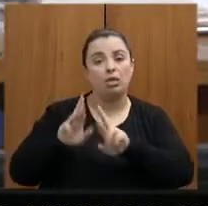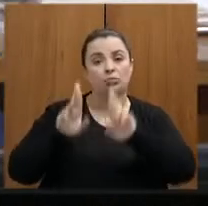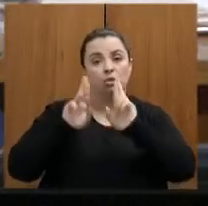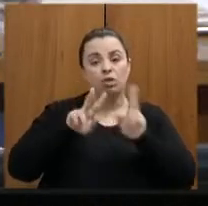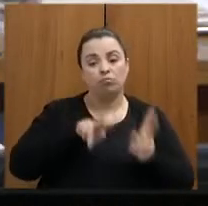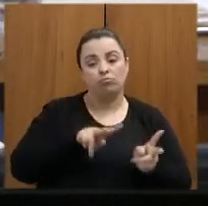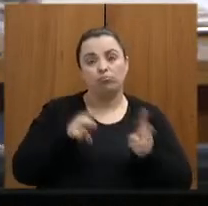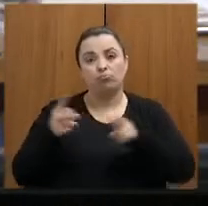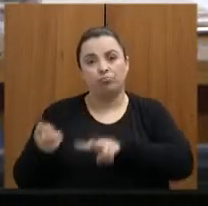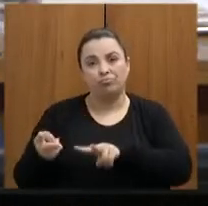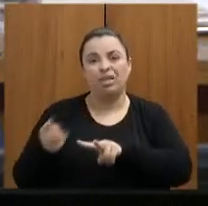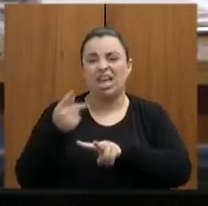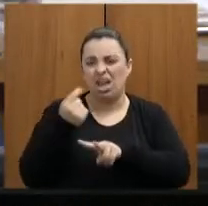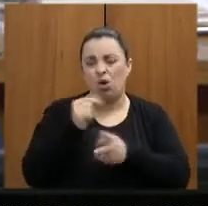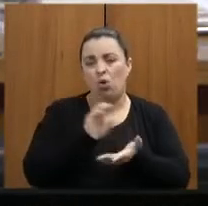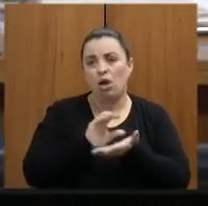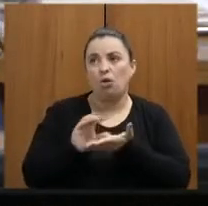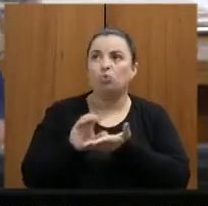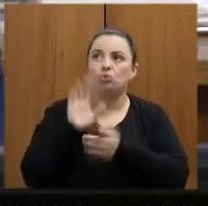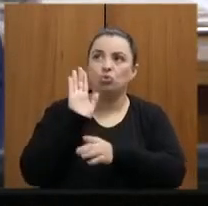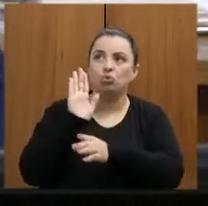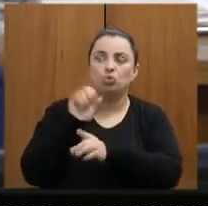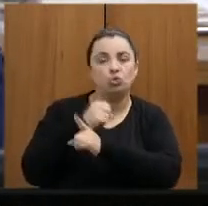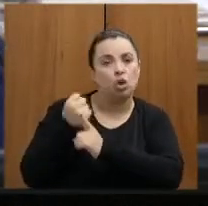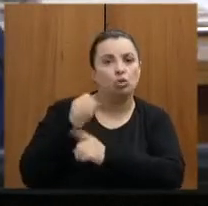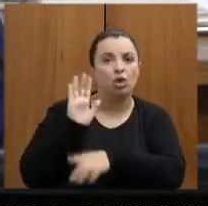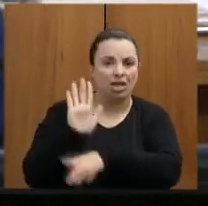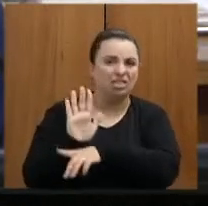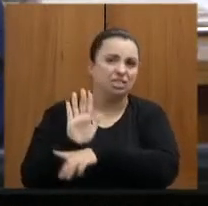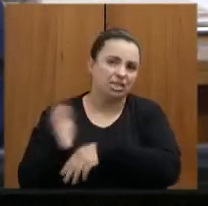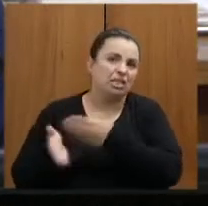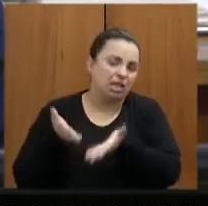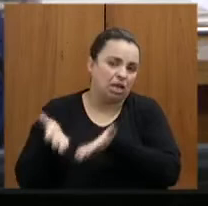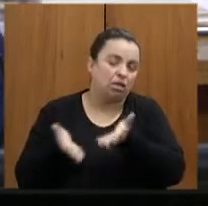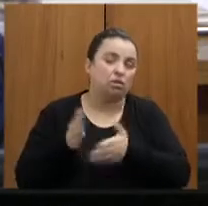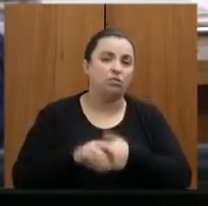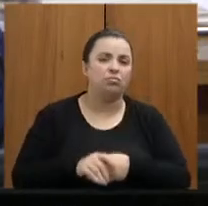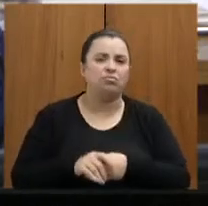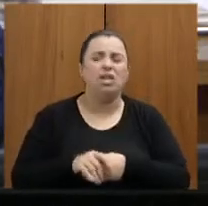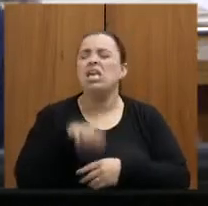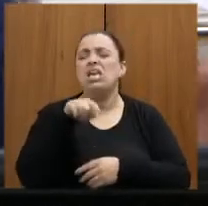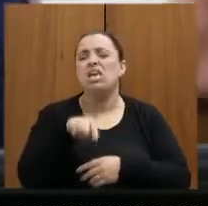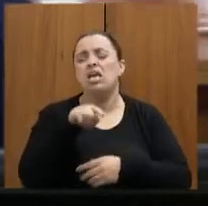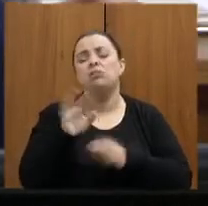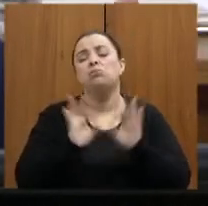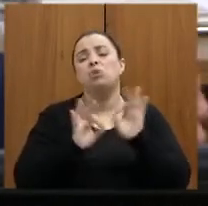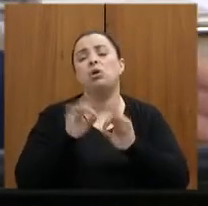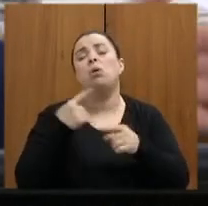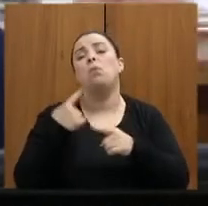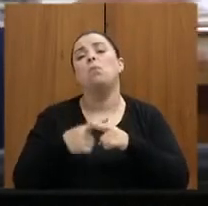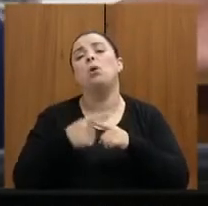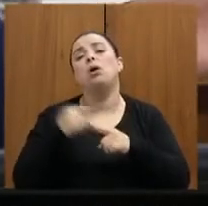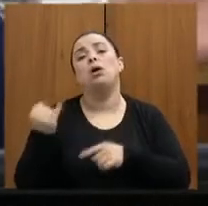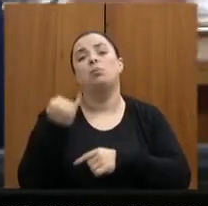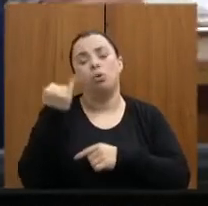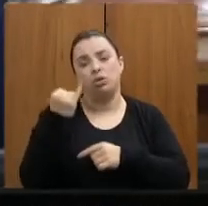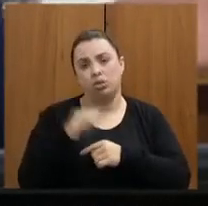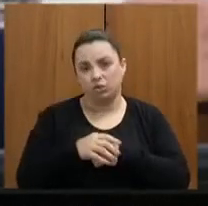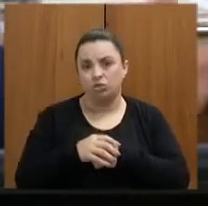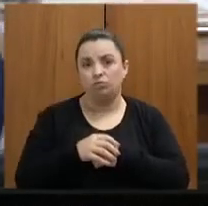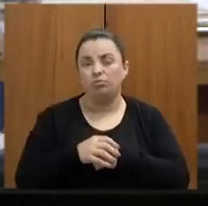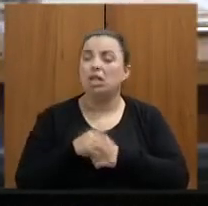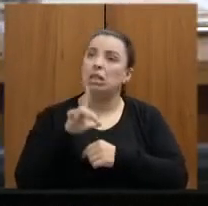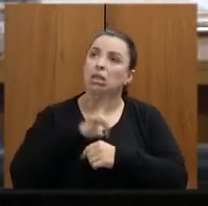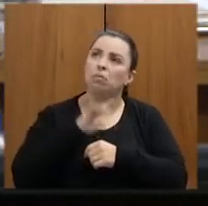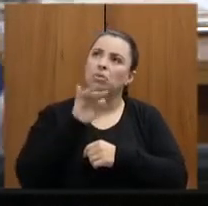assistencialistas vamos dizer assim Mas qual que eu acho que é a grande importância disso não é porque nós temos aí do da